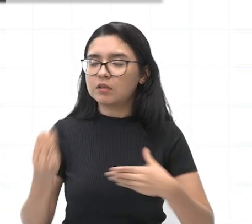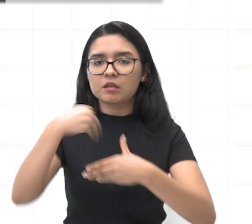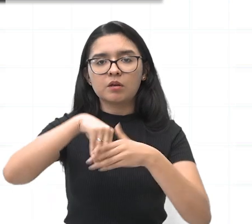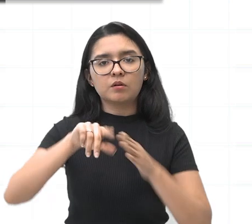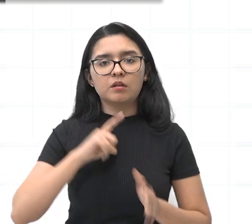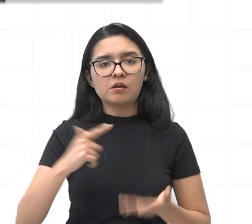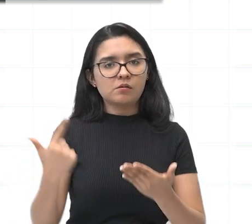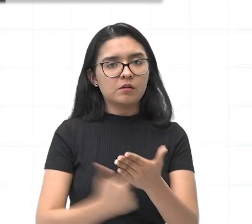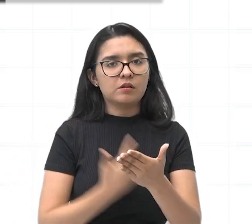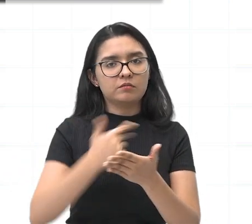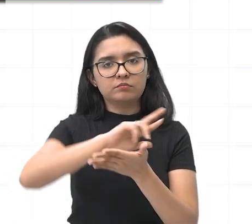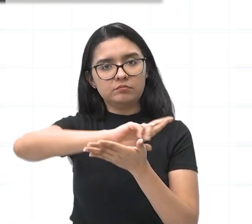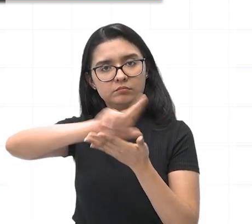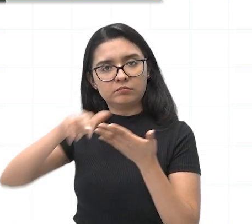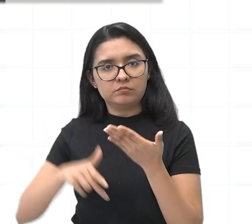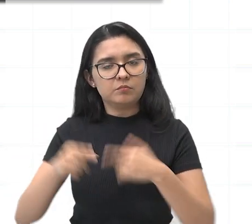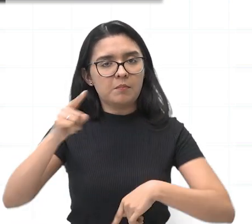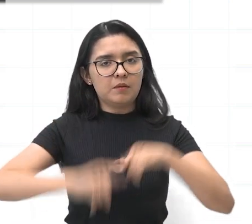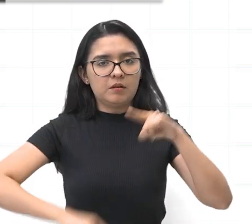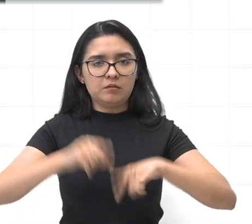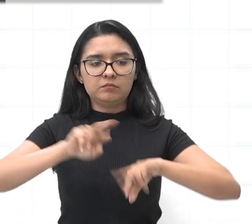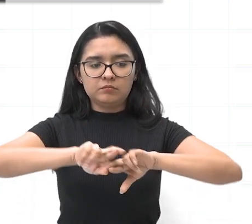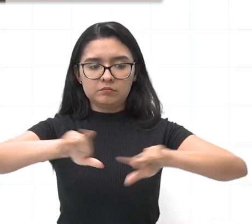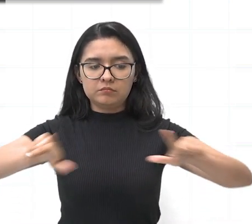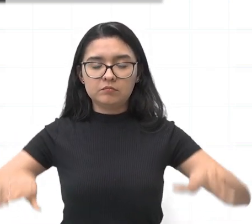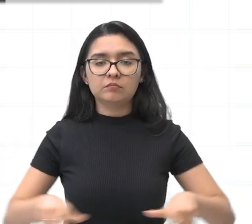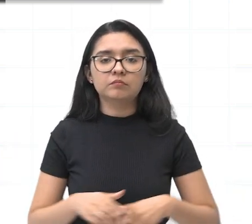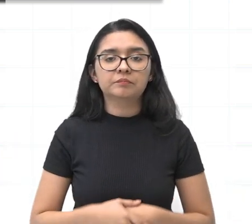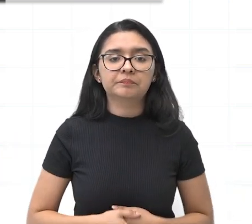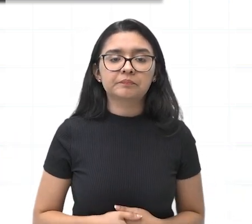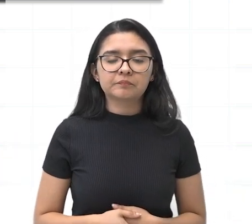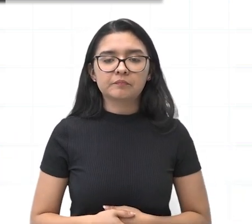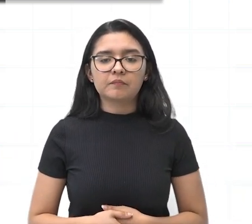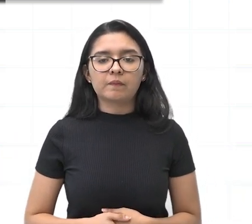seu material didático, né? Então, todas essas